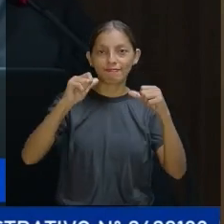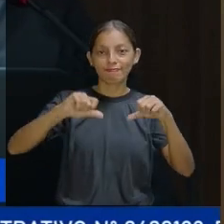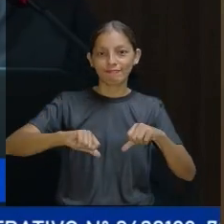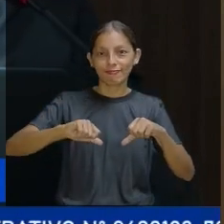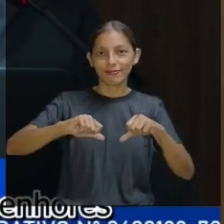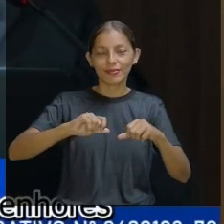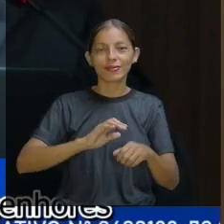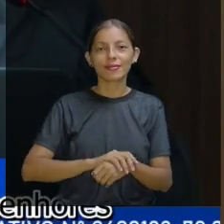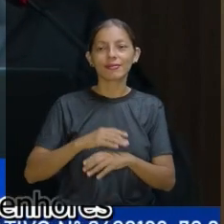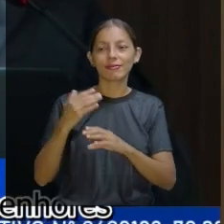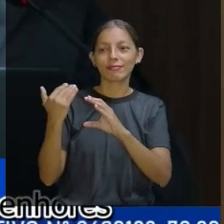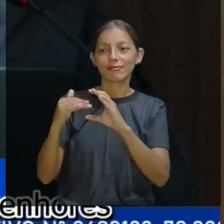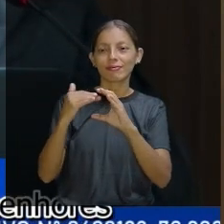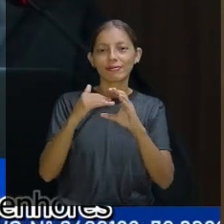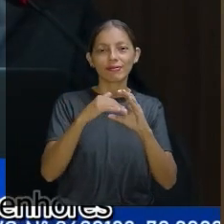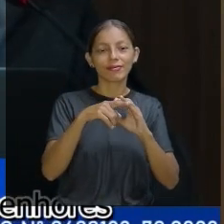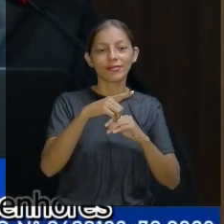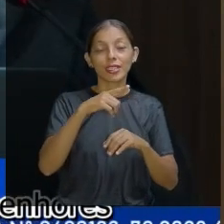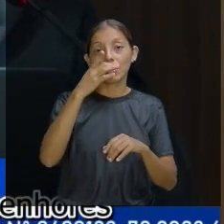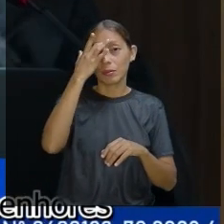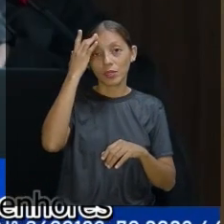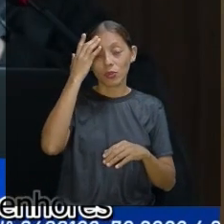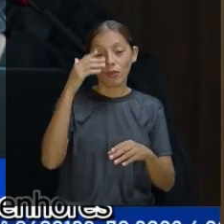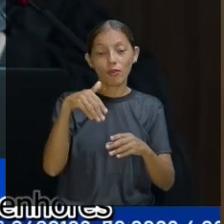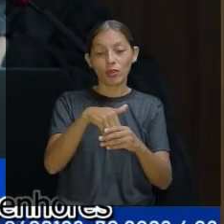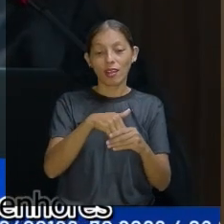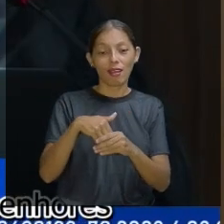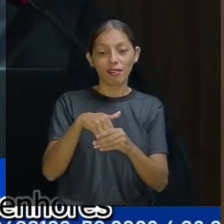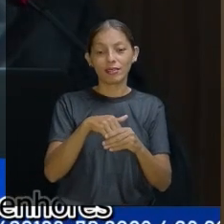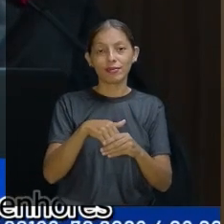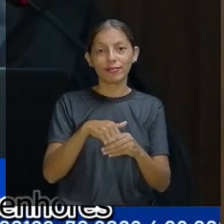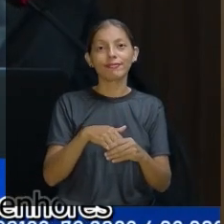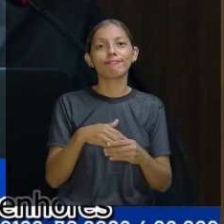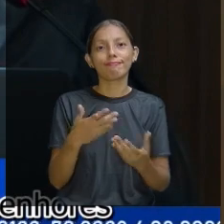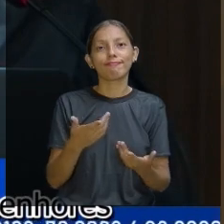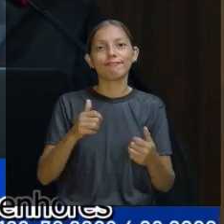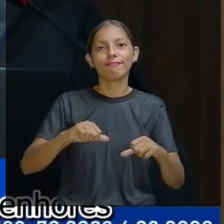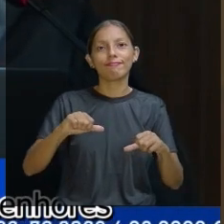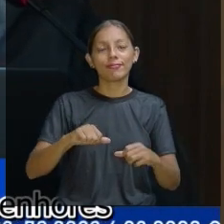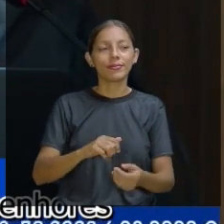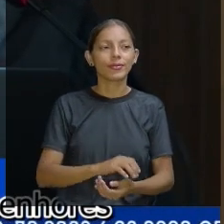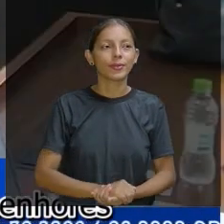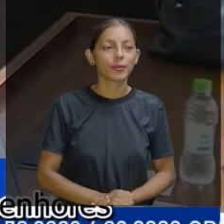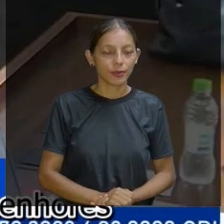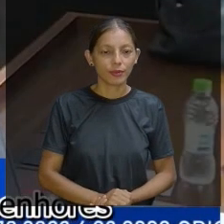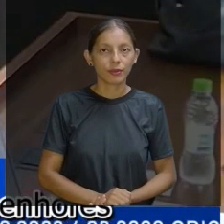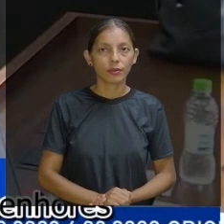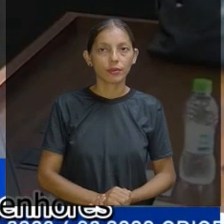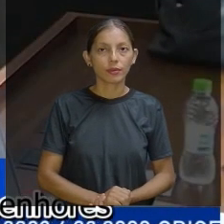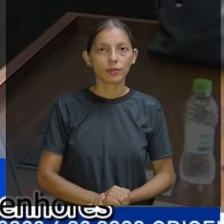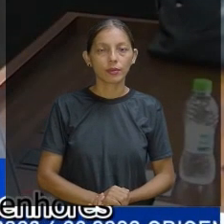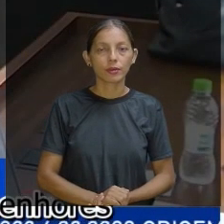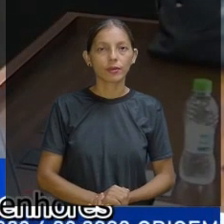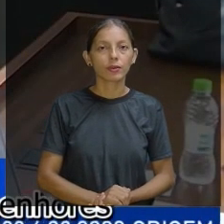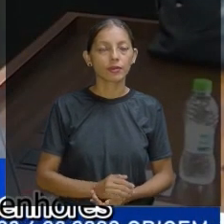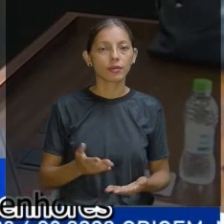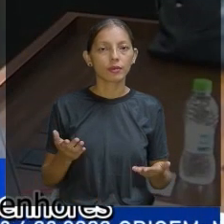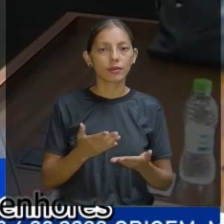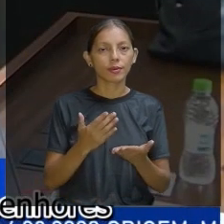voto. Mas então, feito essas considerações, eu indago dos senhores juízes, vamos começar